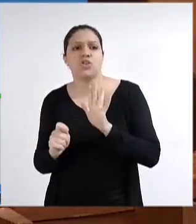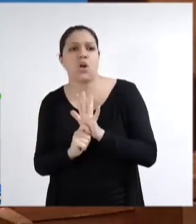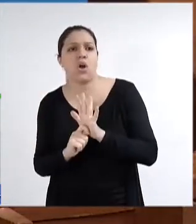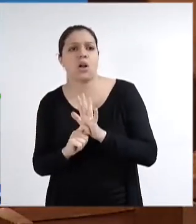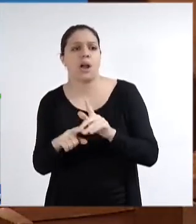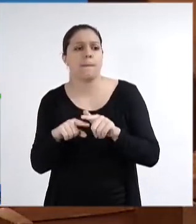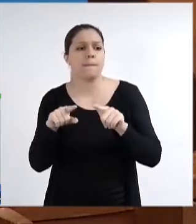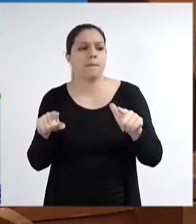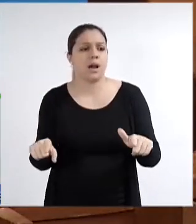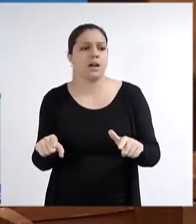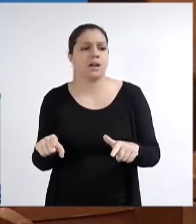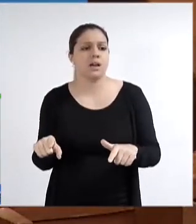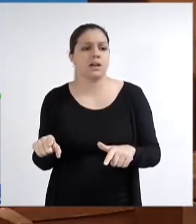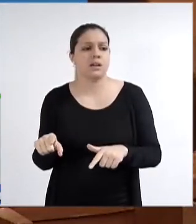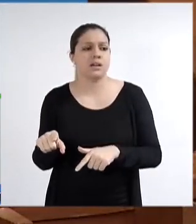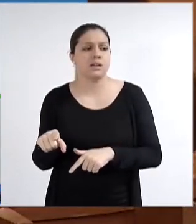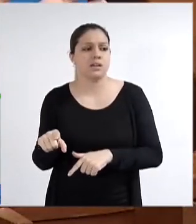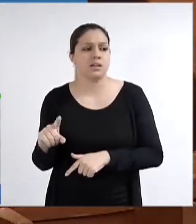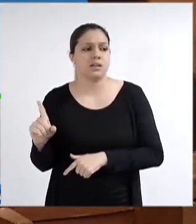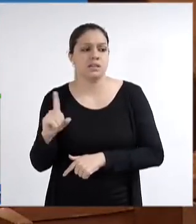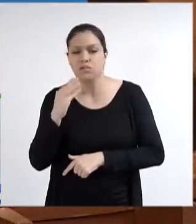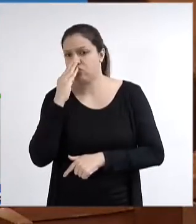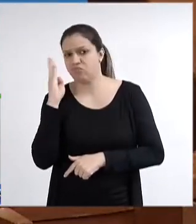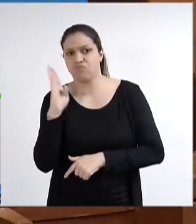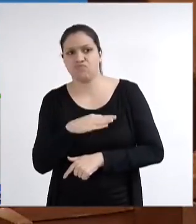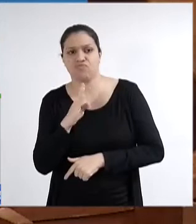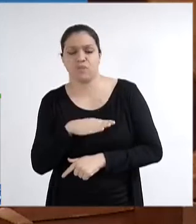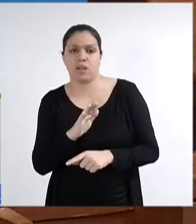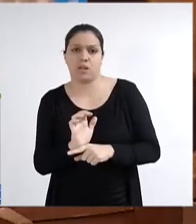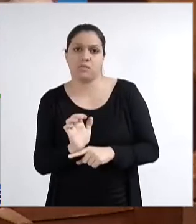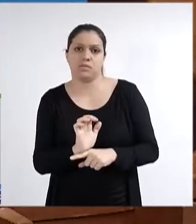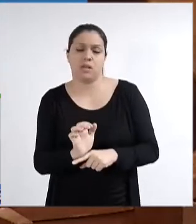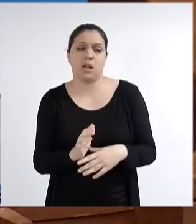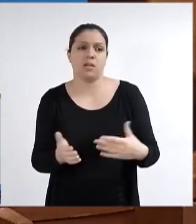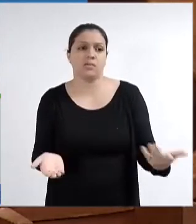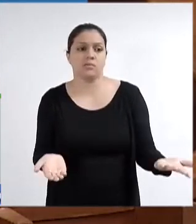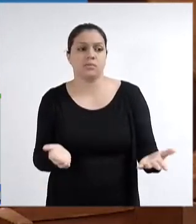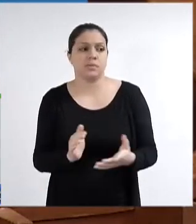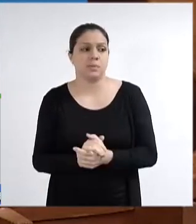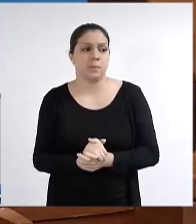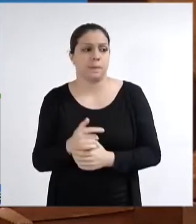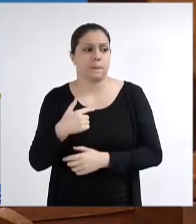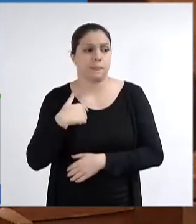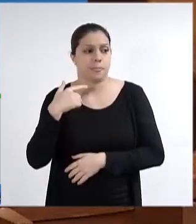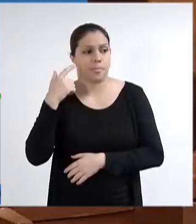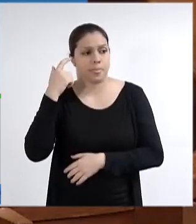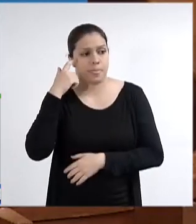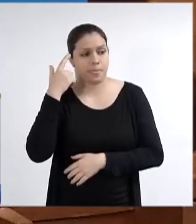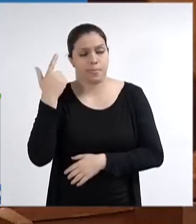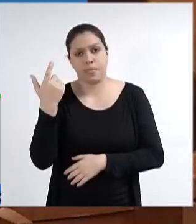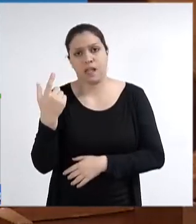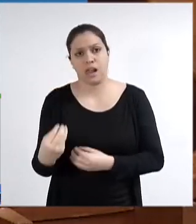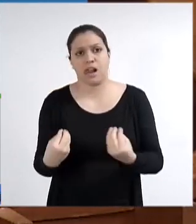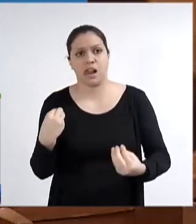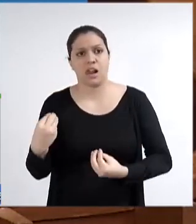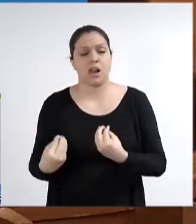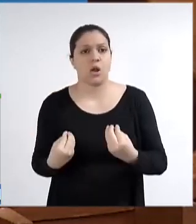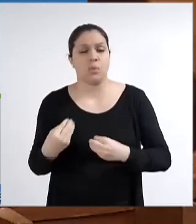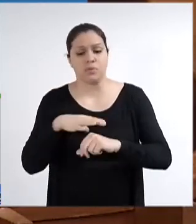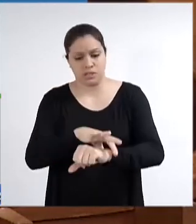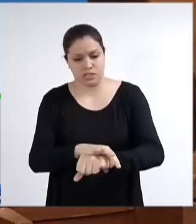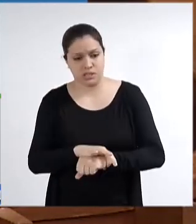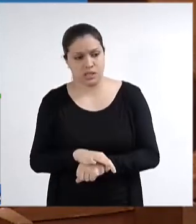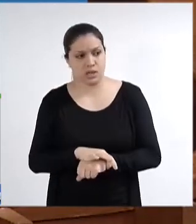ignorando completamente a presença do Estado, as forças de segurança estadual, e eu vejo como absolutamente impossível se pensar em